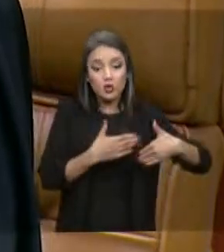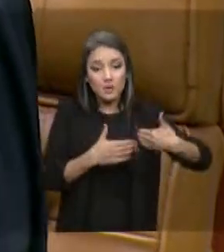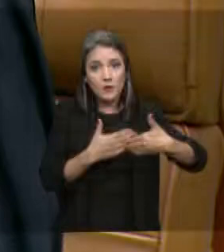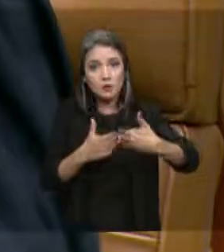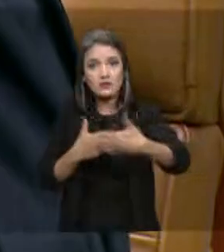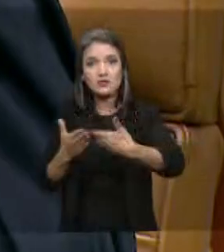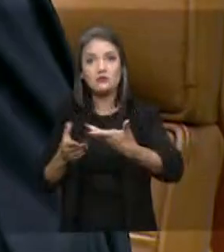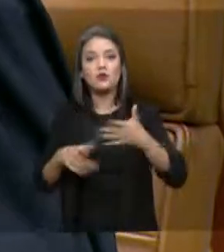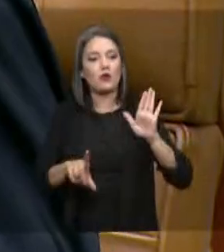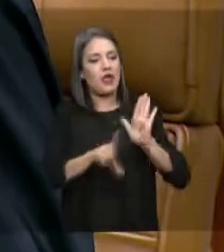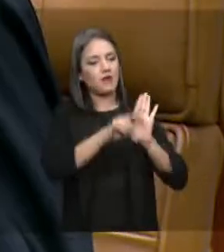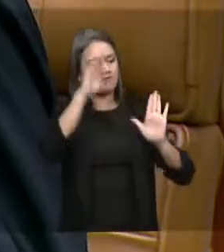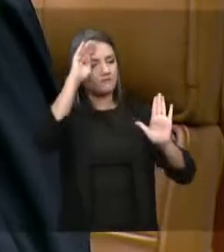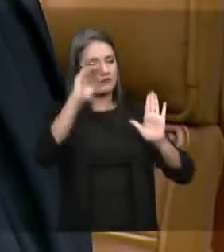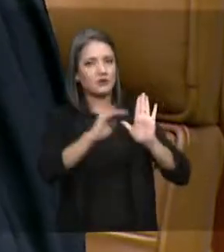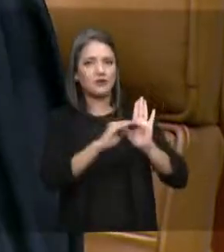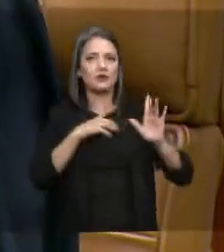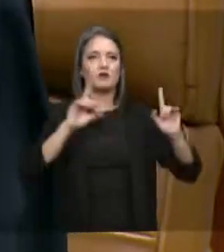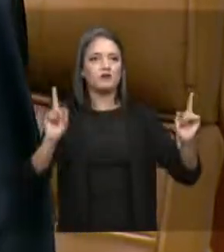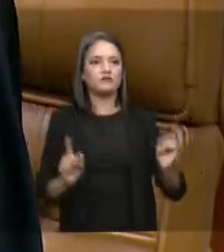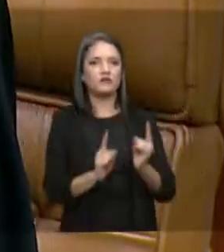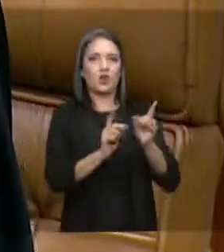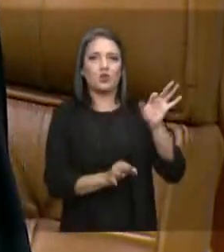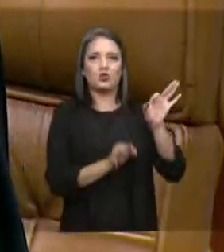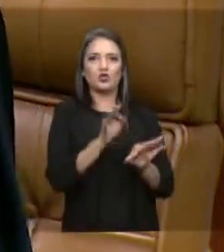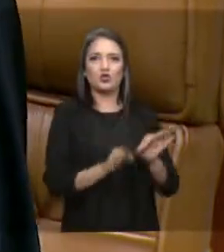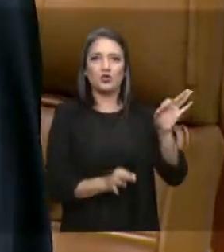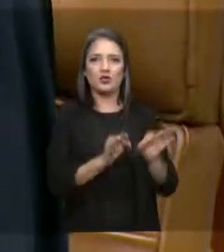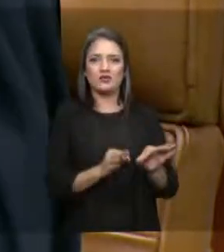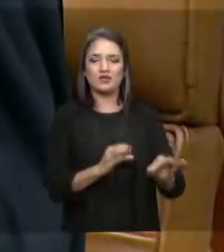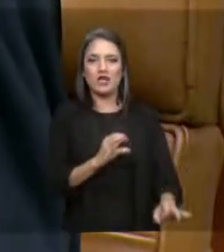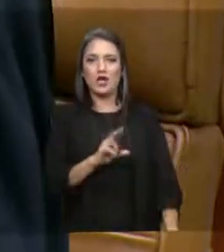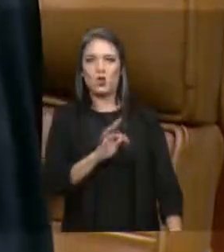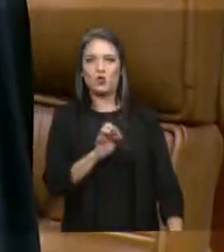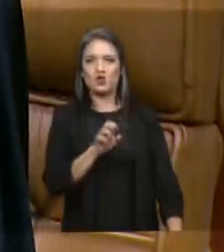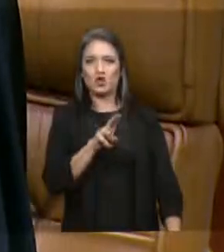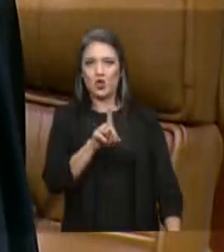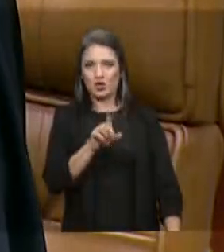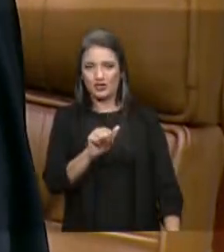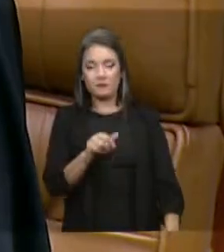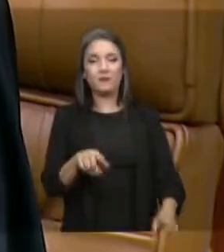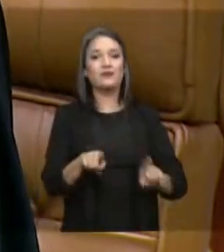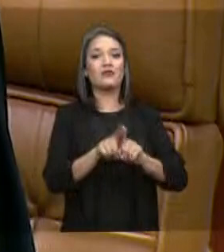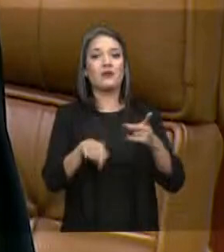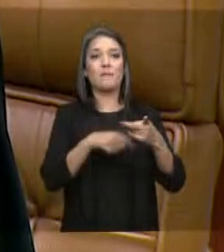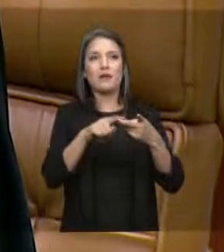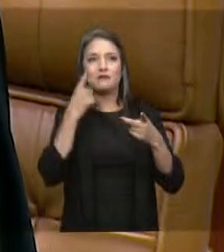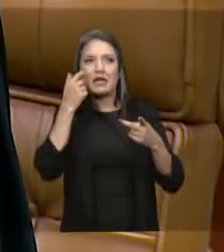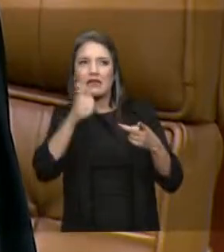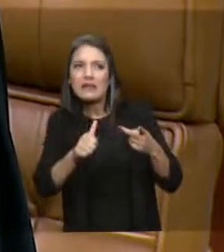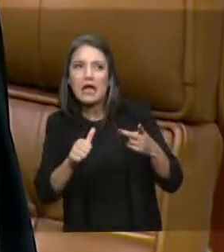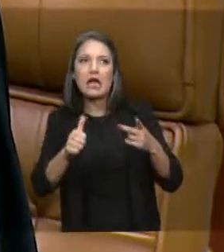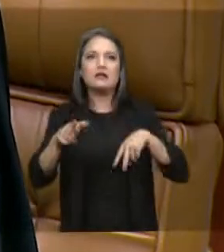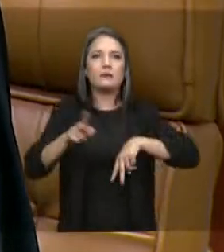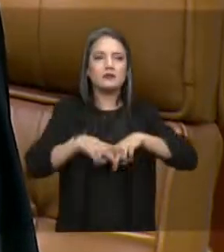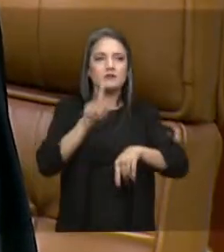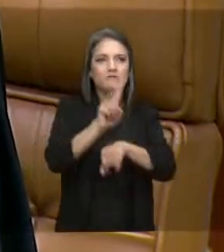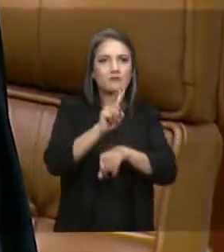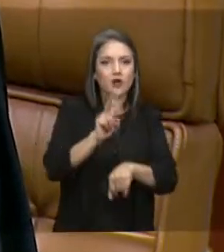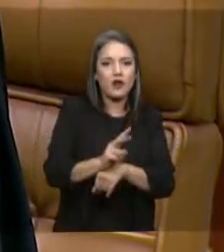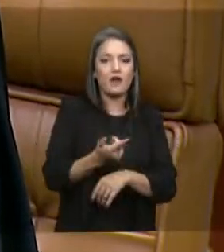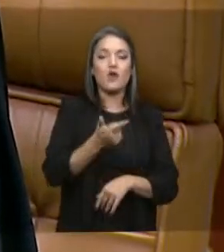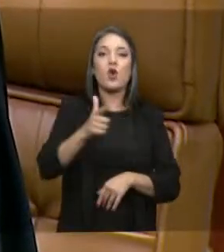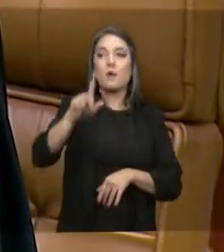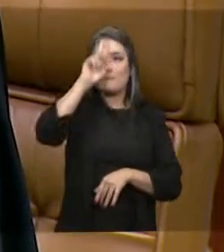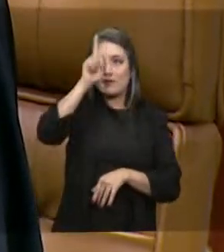previsto na lei das audiências de Custódia análise das liberdades Provisórias a decretação de outras é prisões e